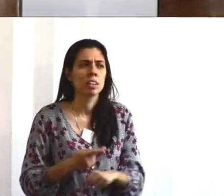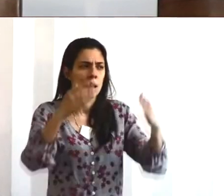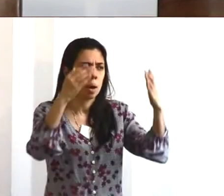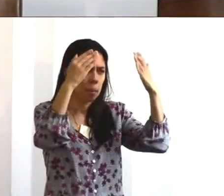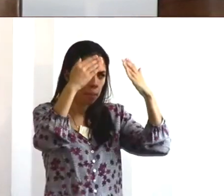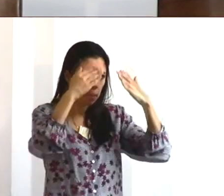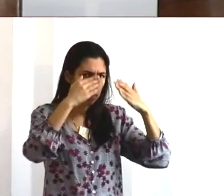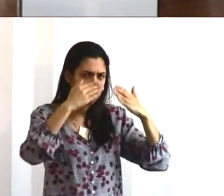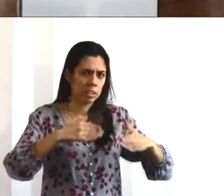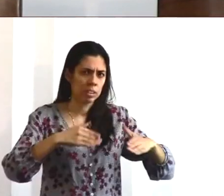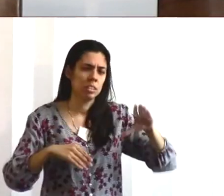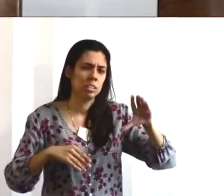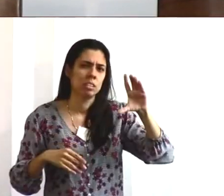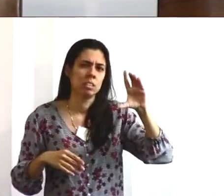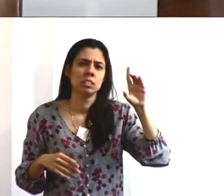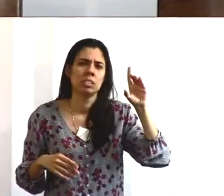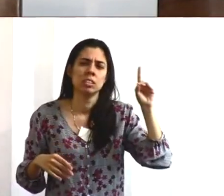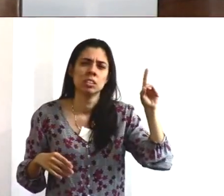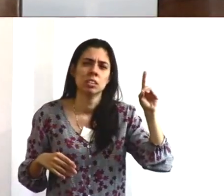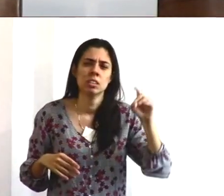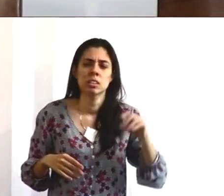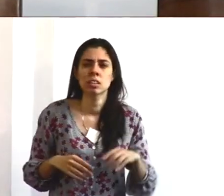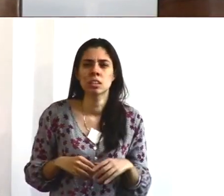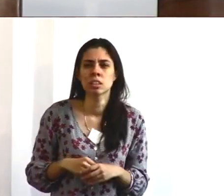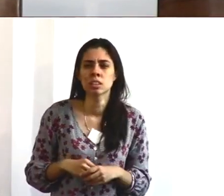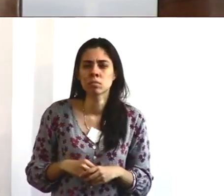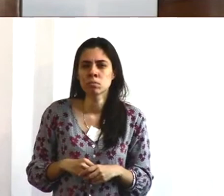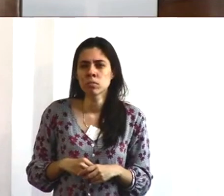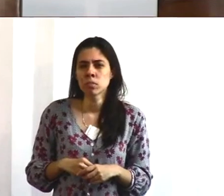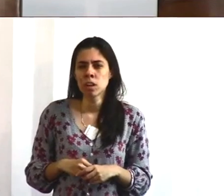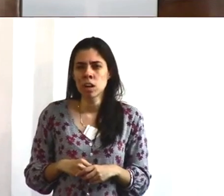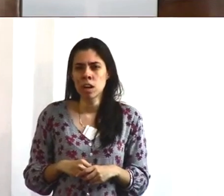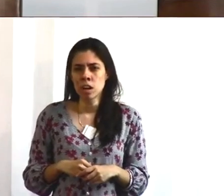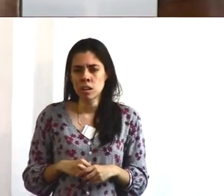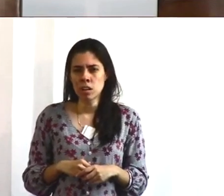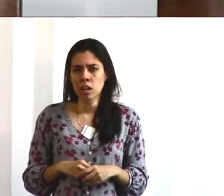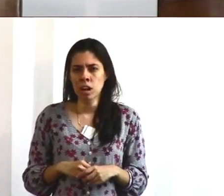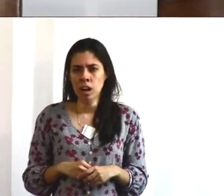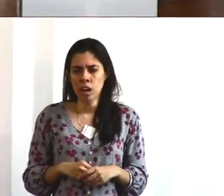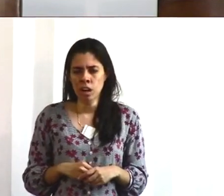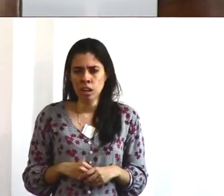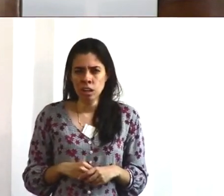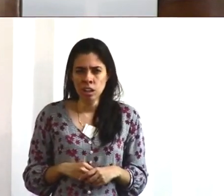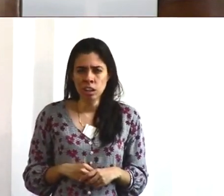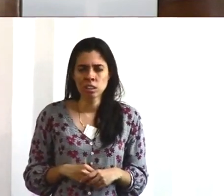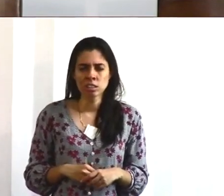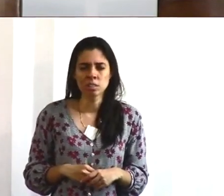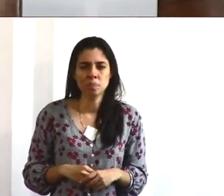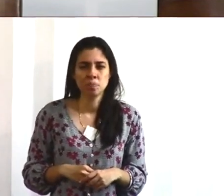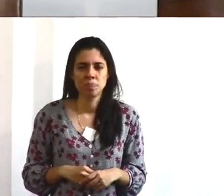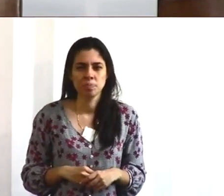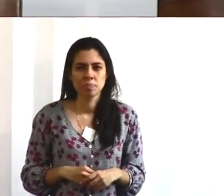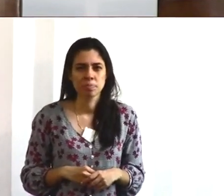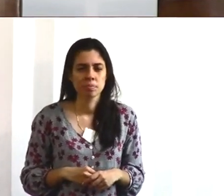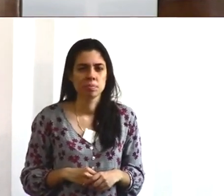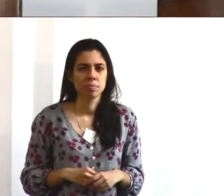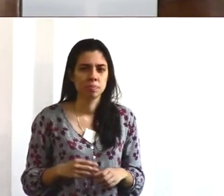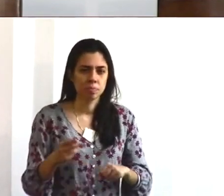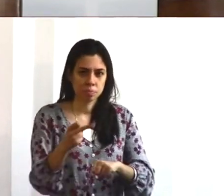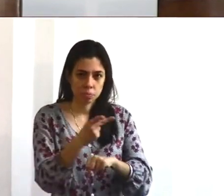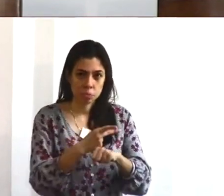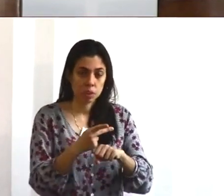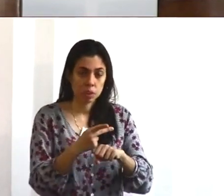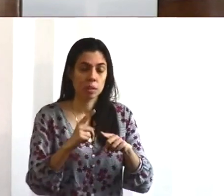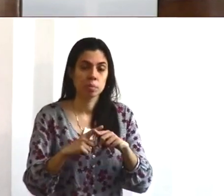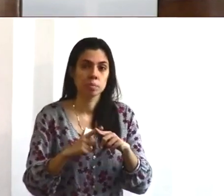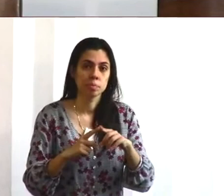alma as palavras de esperança, as palavras que são cura para